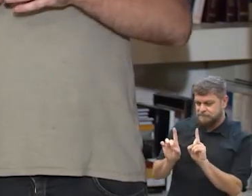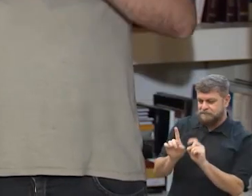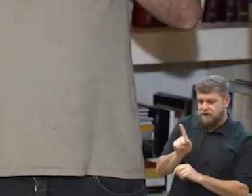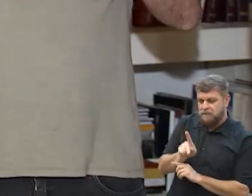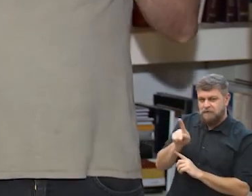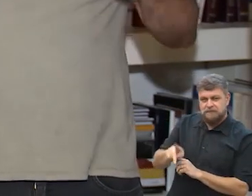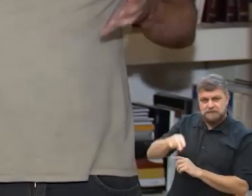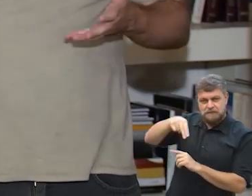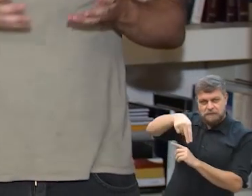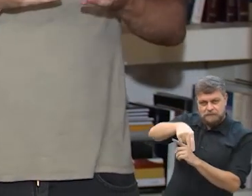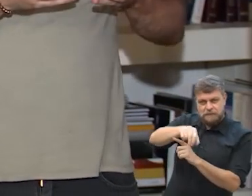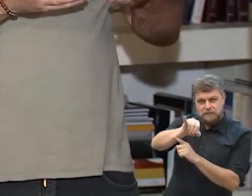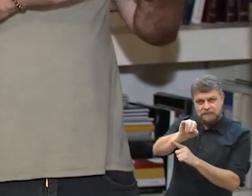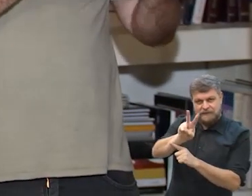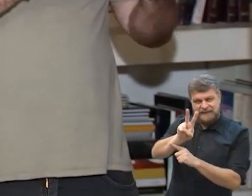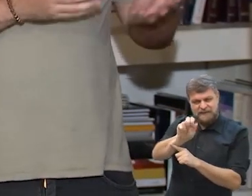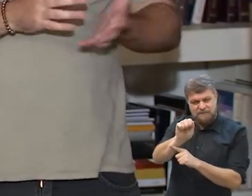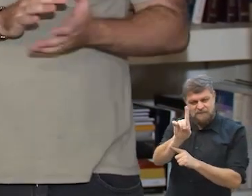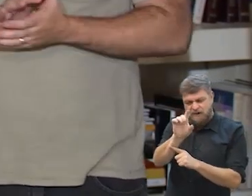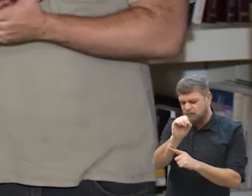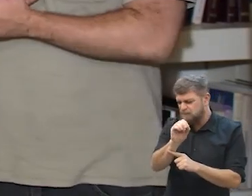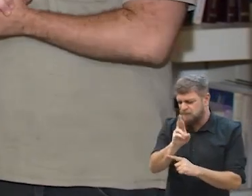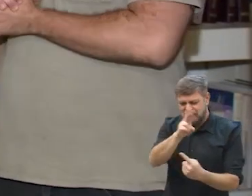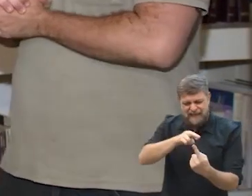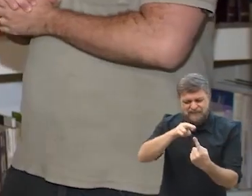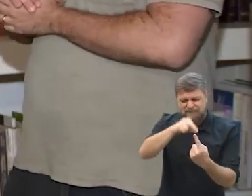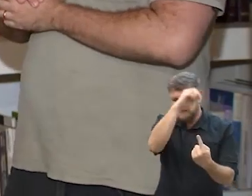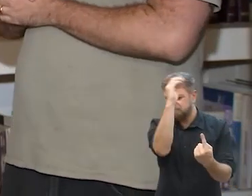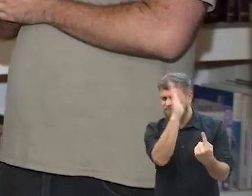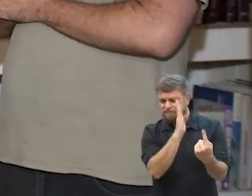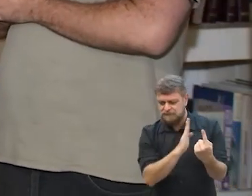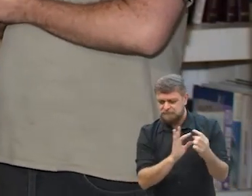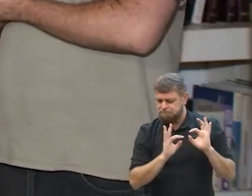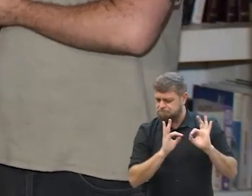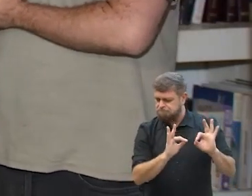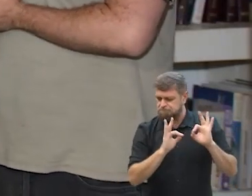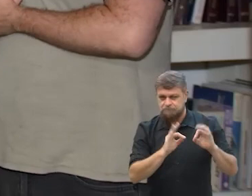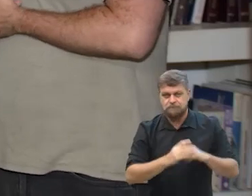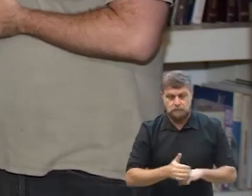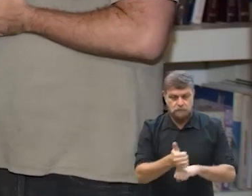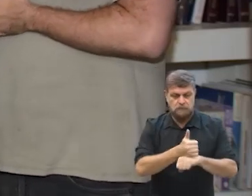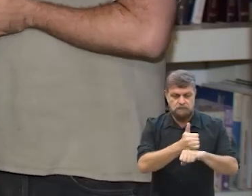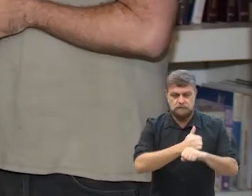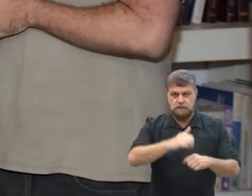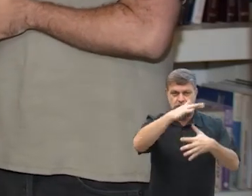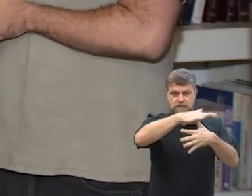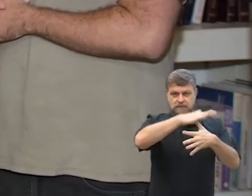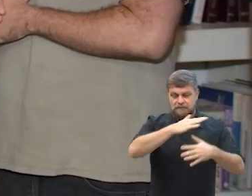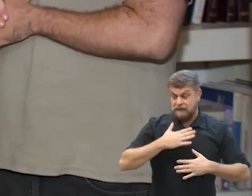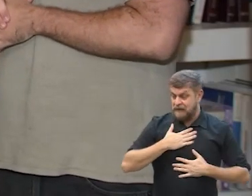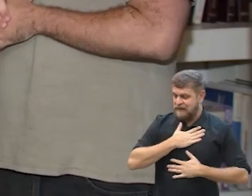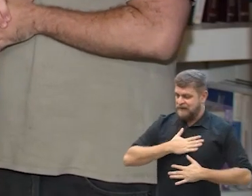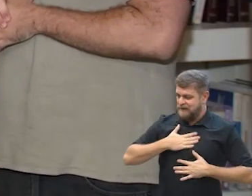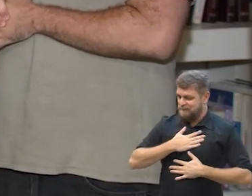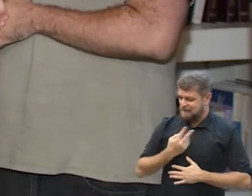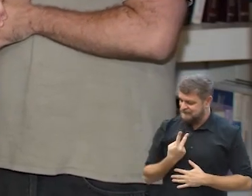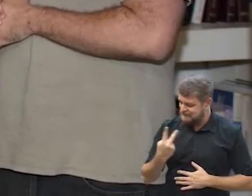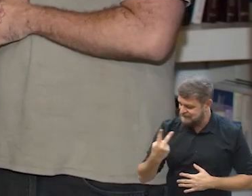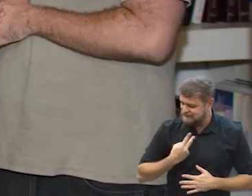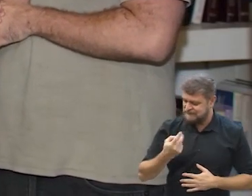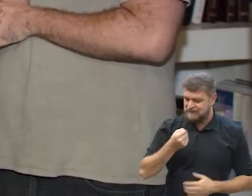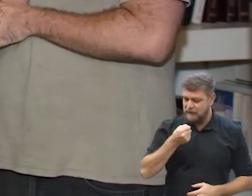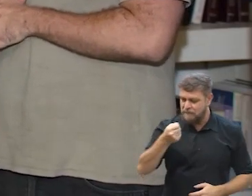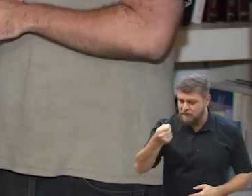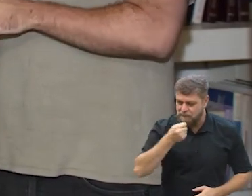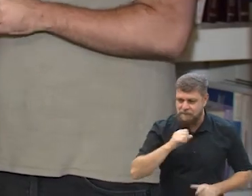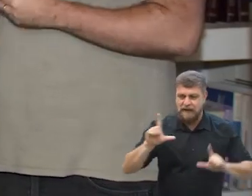professor Nivaldo Baldo, que é referência no Brasil inteiro. Tudo bem, professor Nivaldo? Como está o senhor? Muito bem, é um prazer estar com você e no seu programa